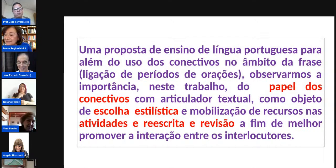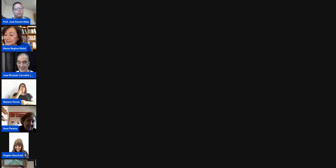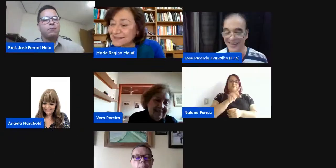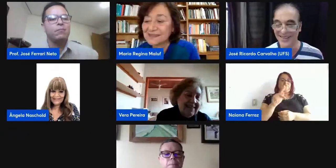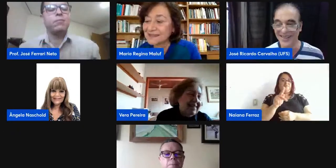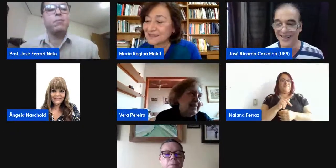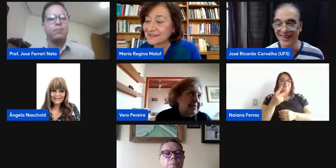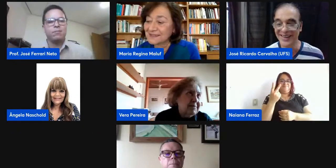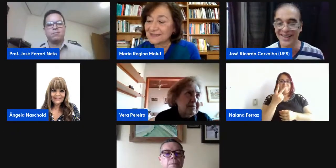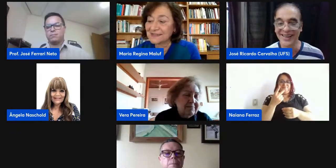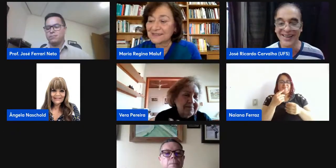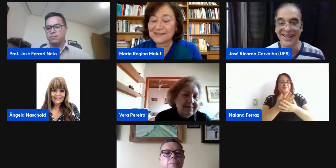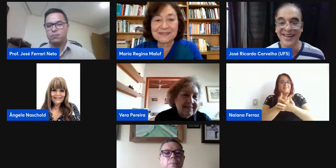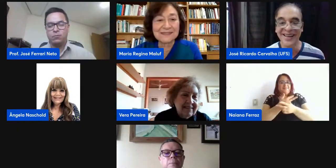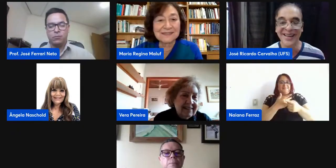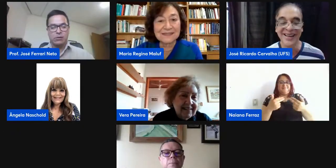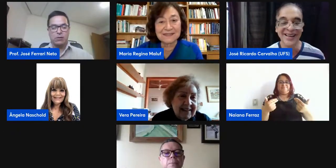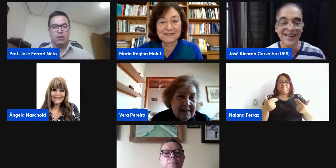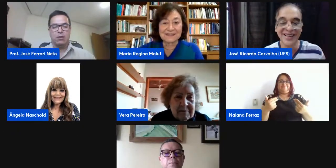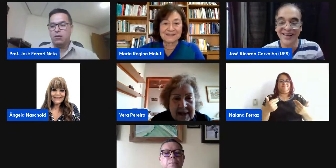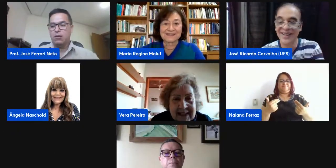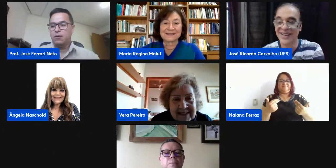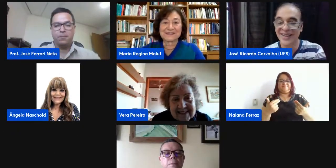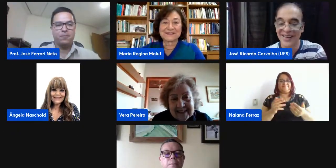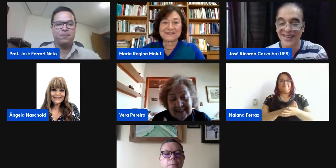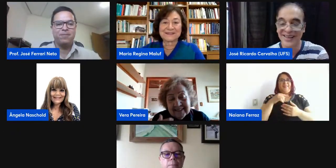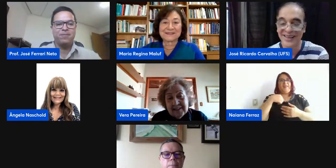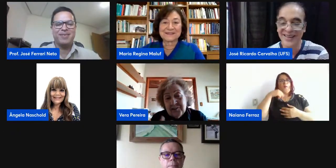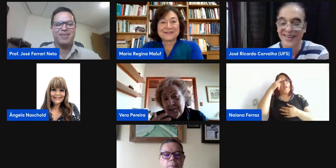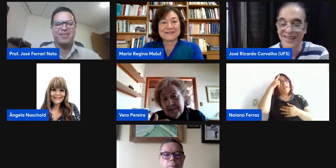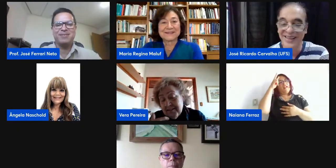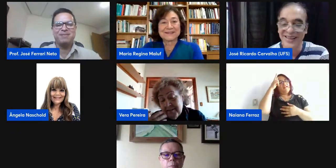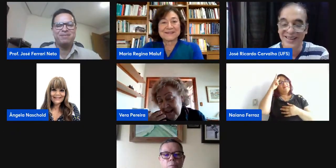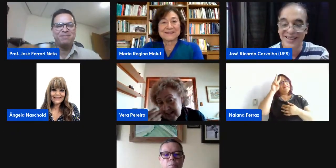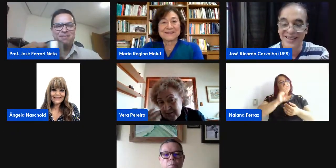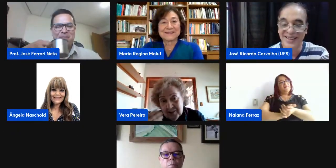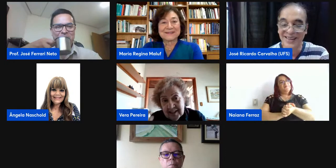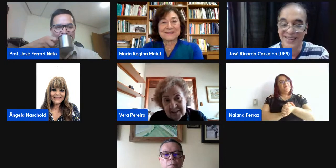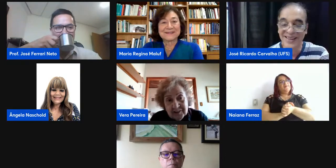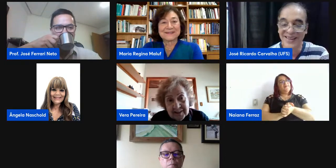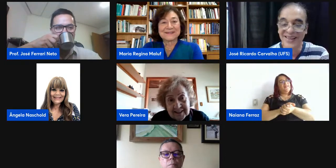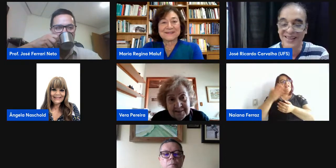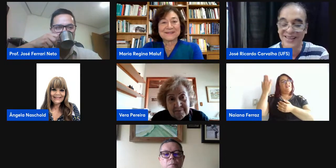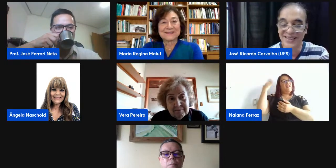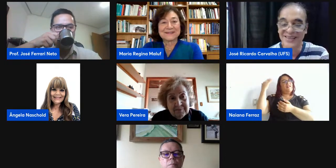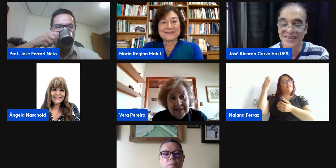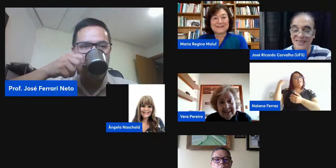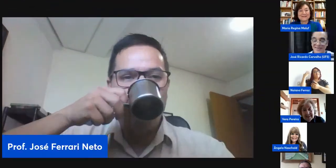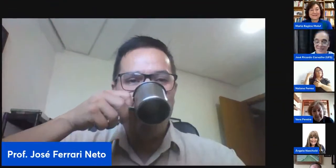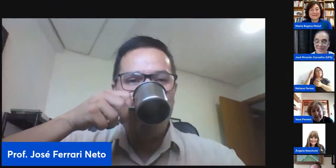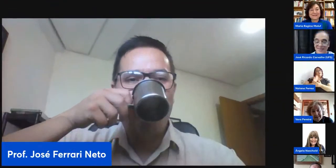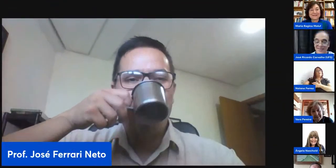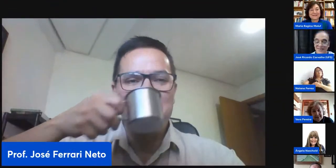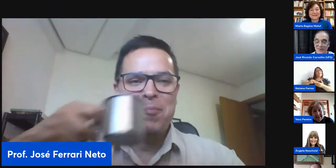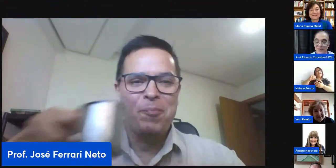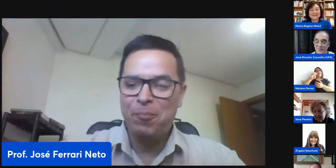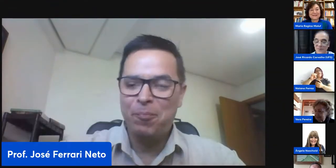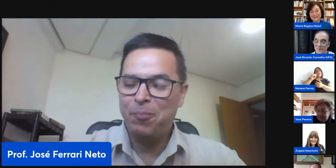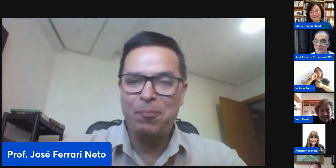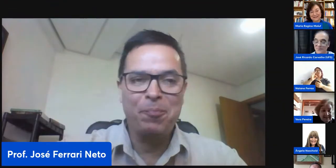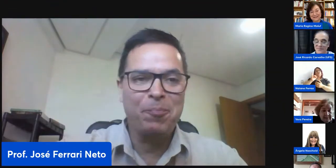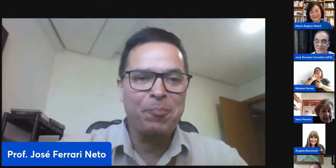duas coisas, né? Eu lembrei assim, da velha estilística que pensam